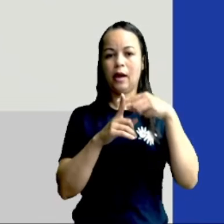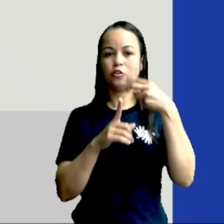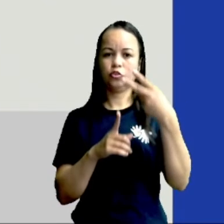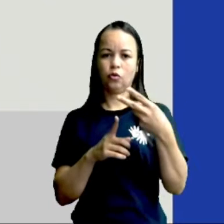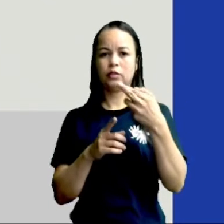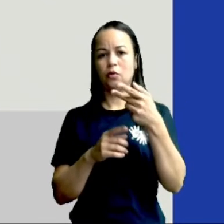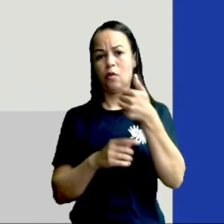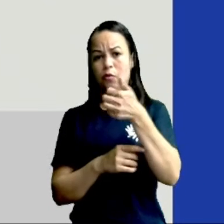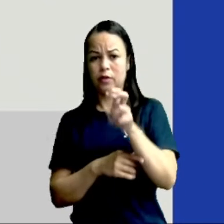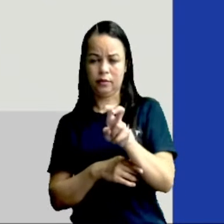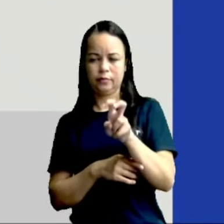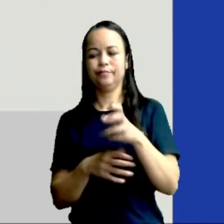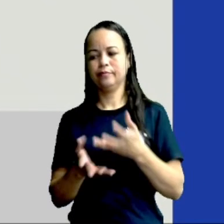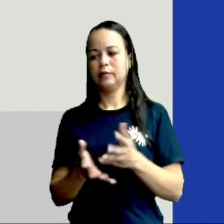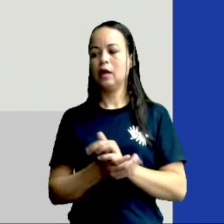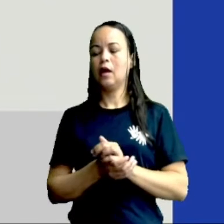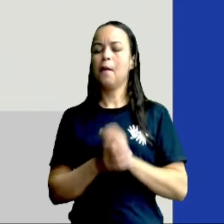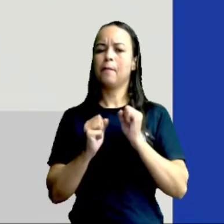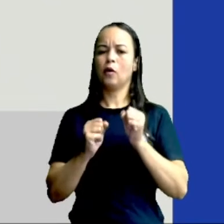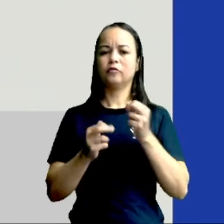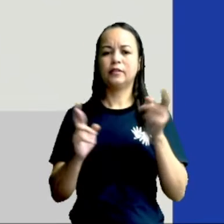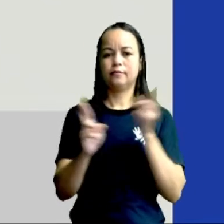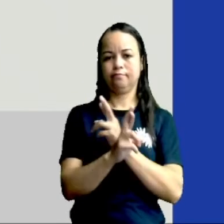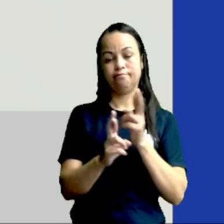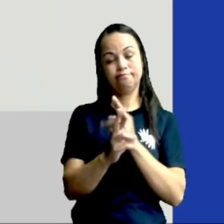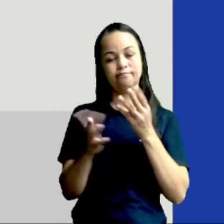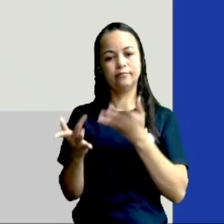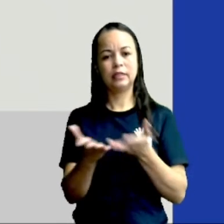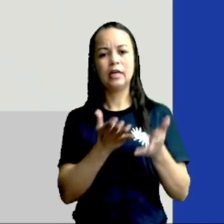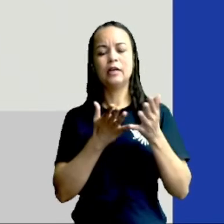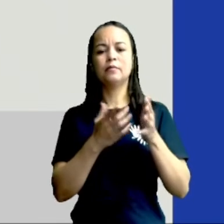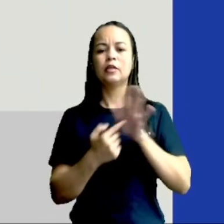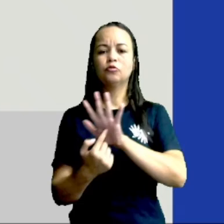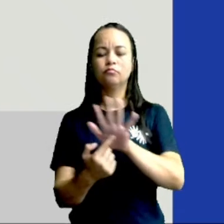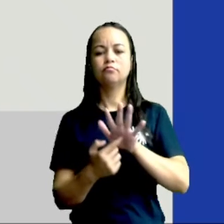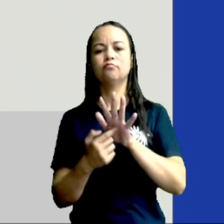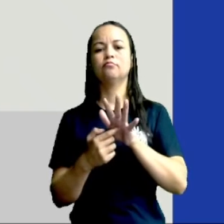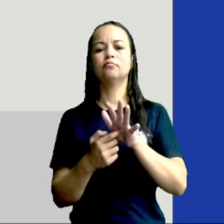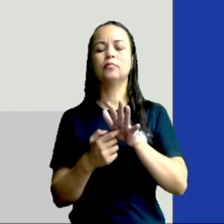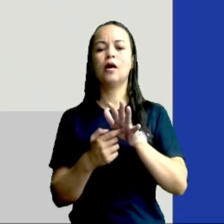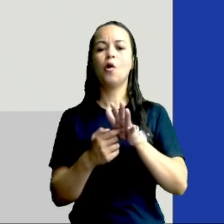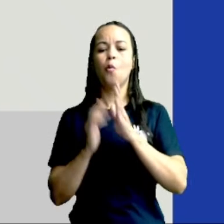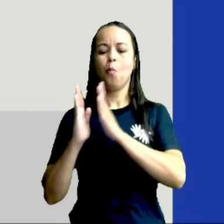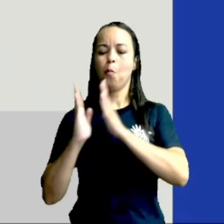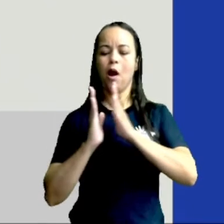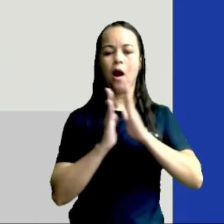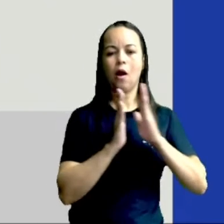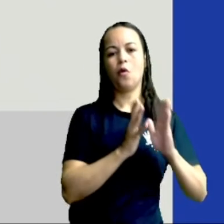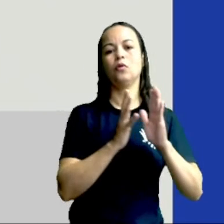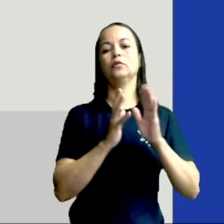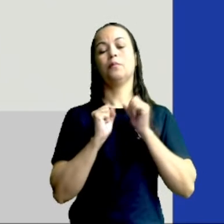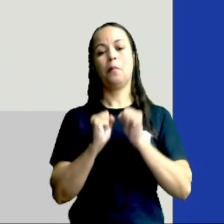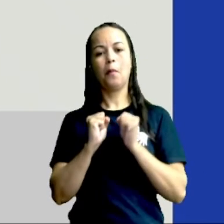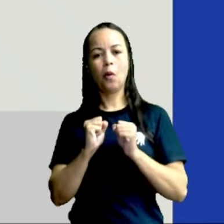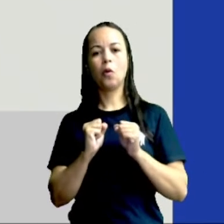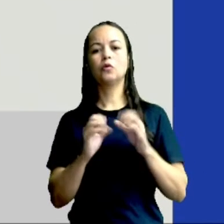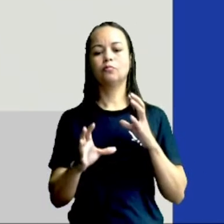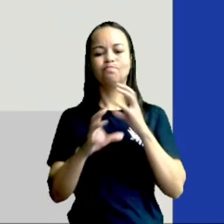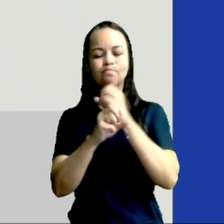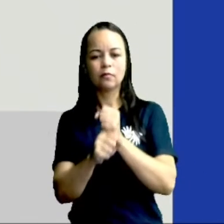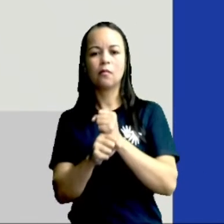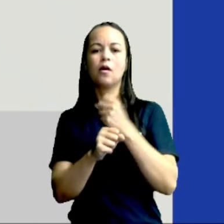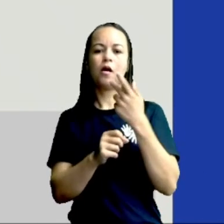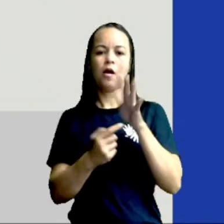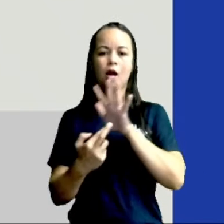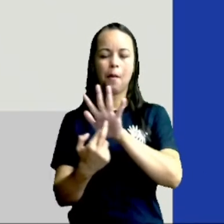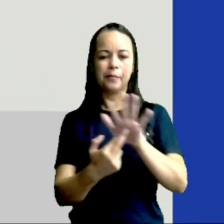relação ou expressar em uma ordem que eu possa representar esse cálculo. Que aí vem para a